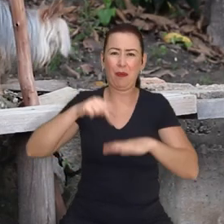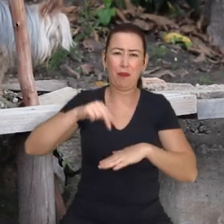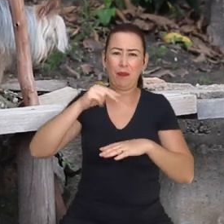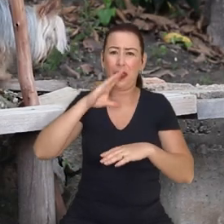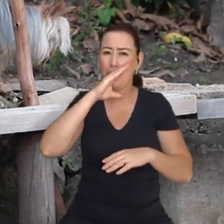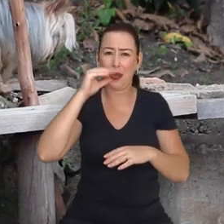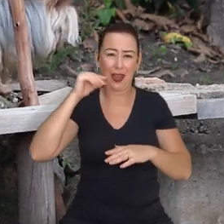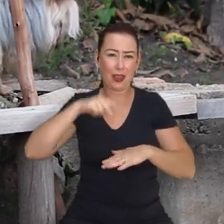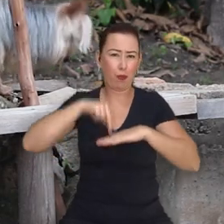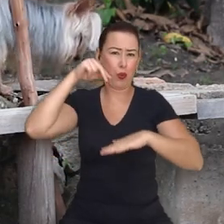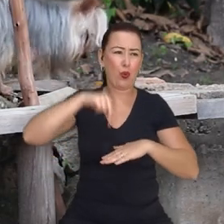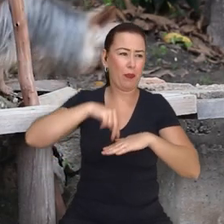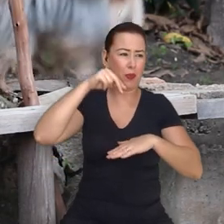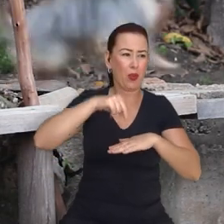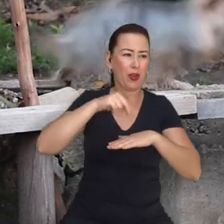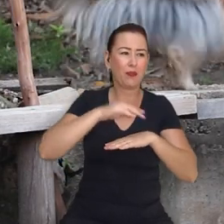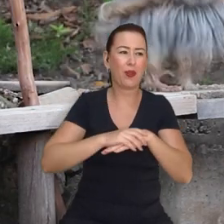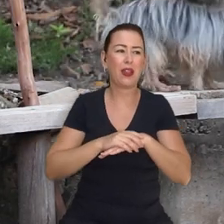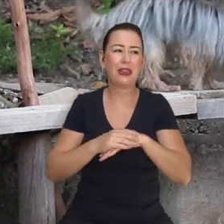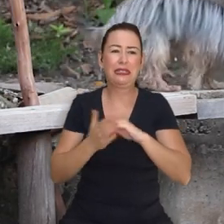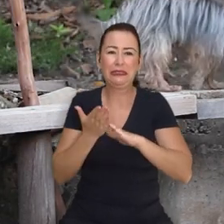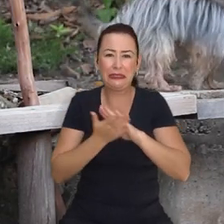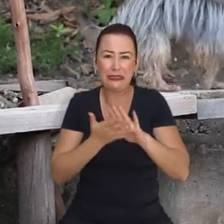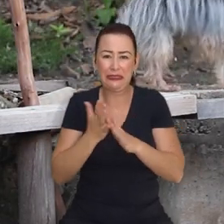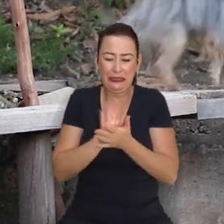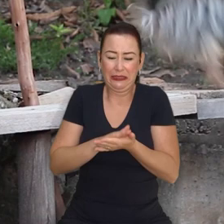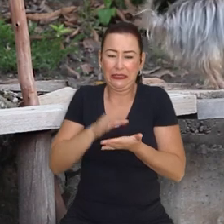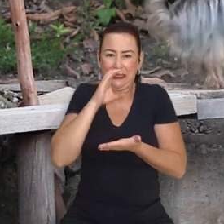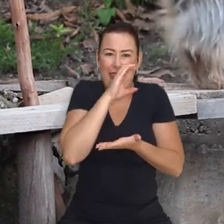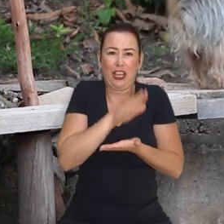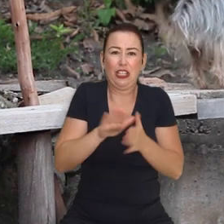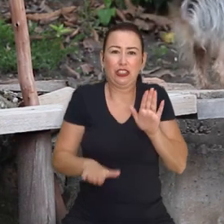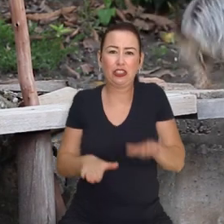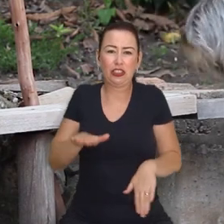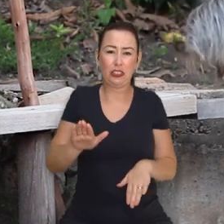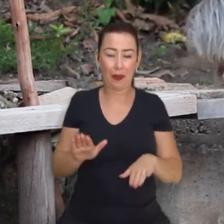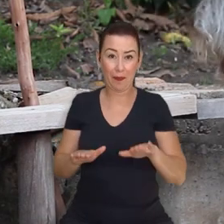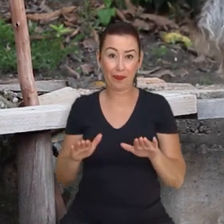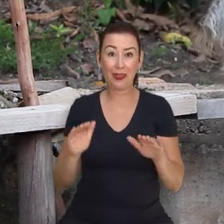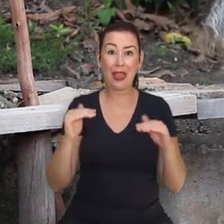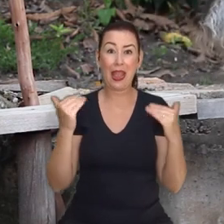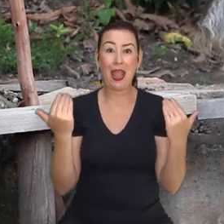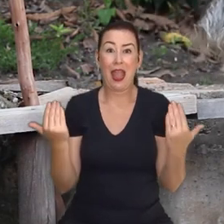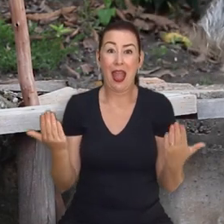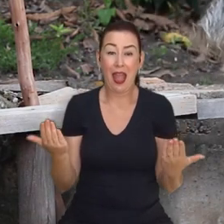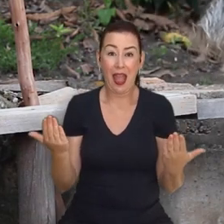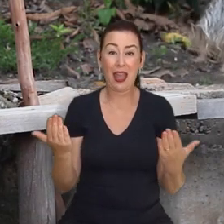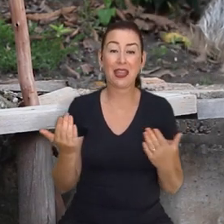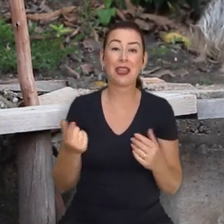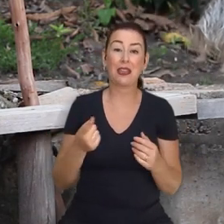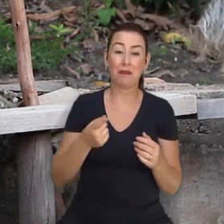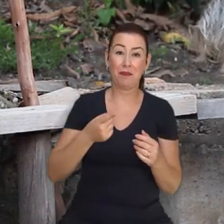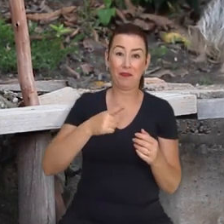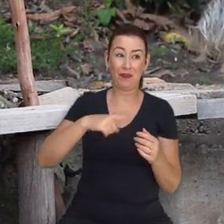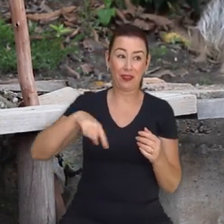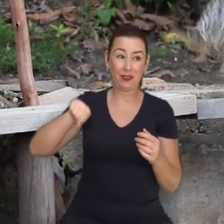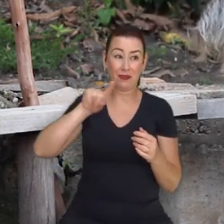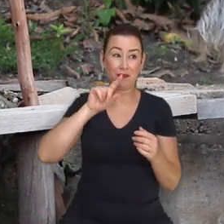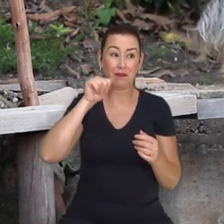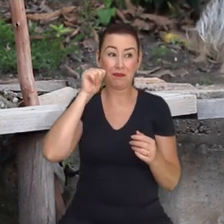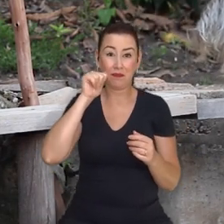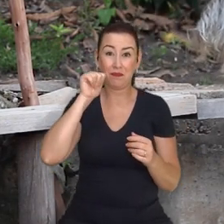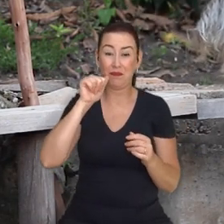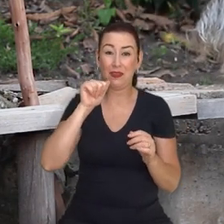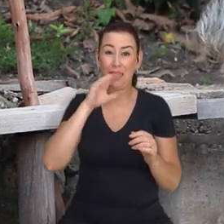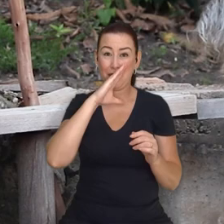gritando, pulando, e esses calcos de teia queimando. Aí, quando ela aprontava a boia lá,